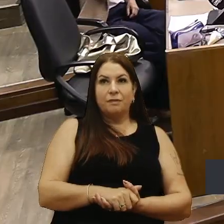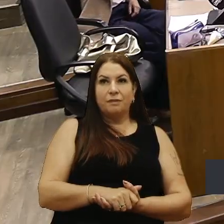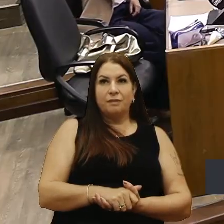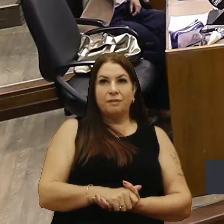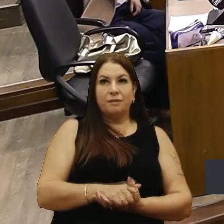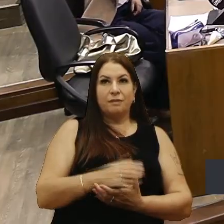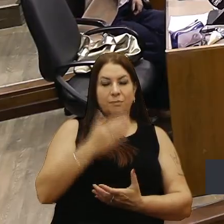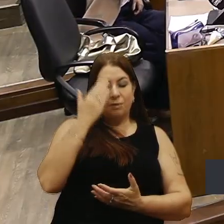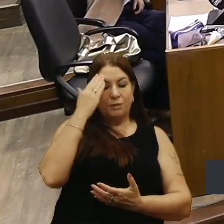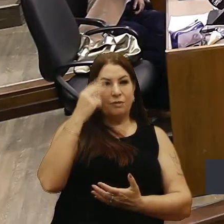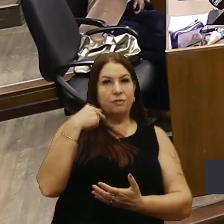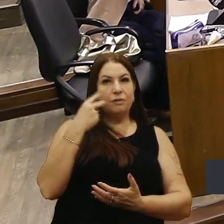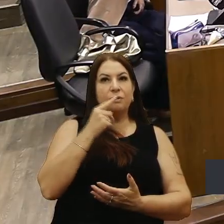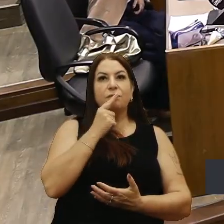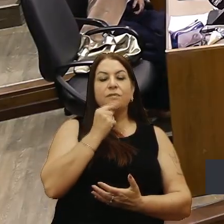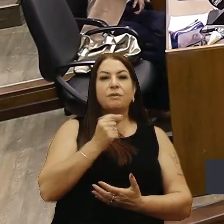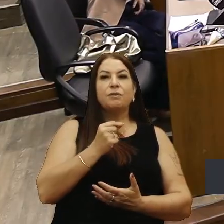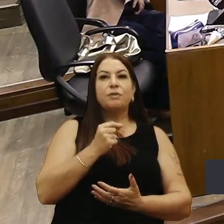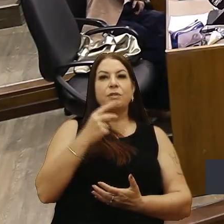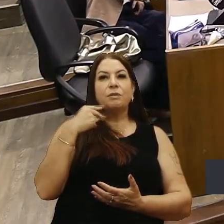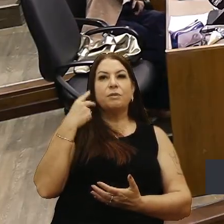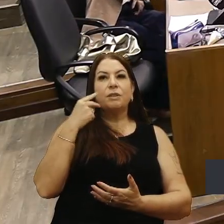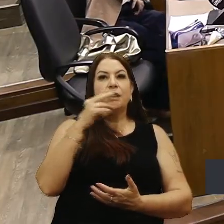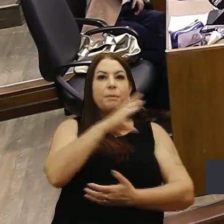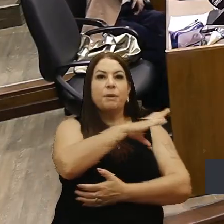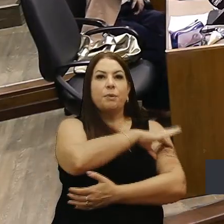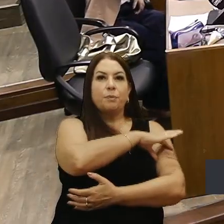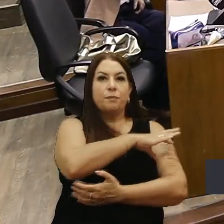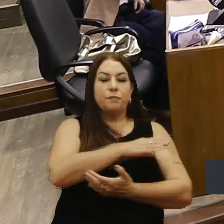Obrigado, vereador João Esso. Com a palavra, o vereador Capitão Ramon, que de imediato